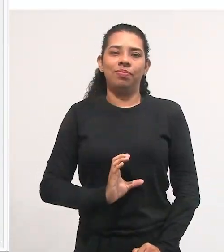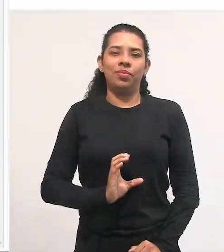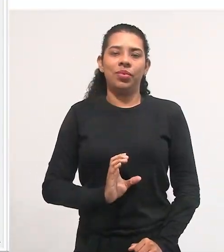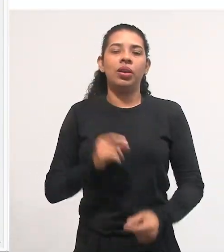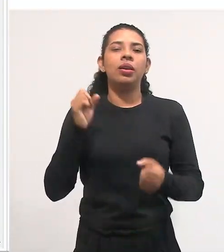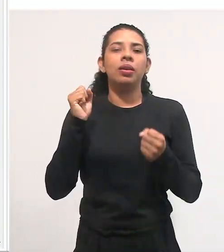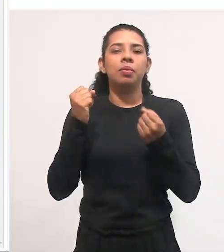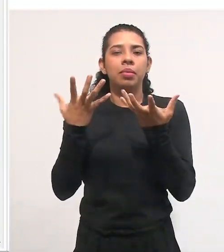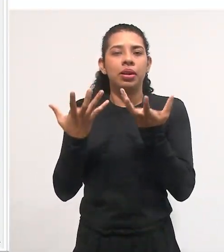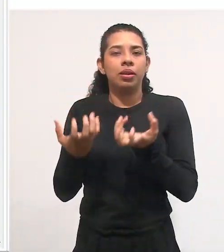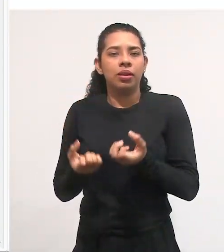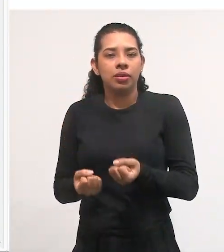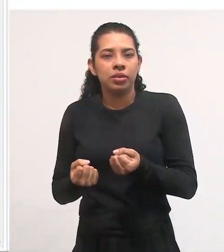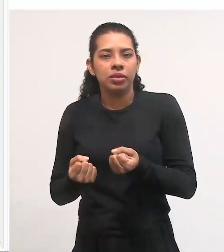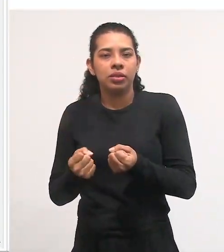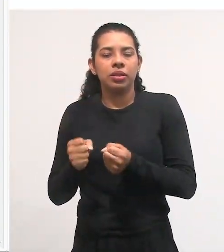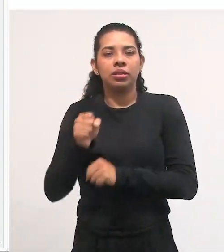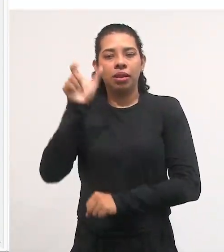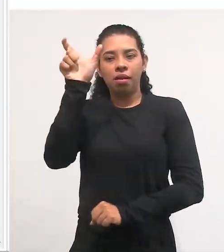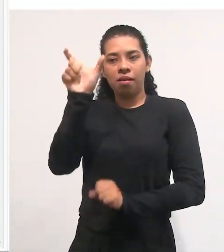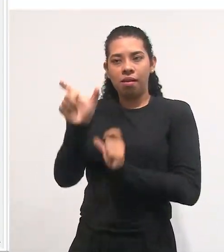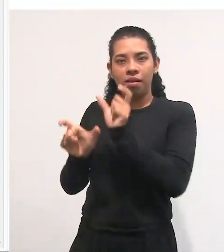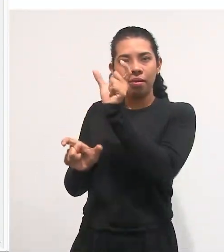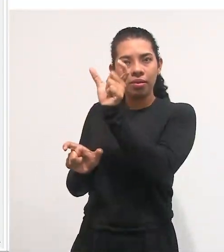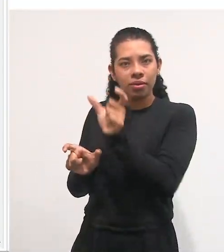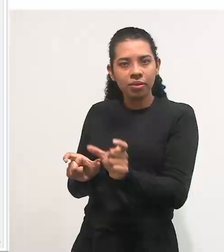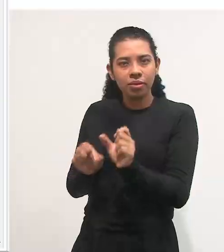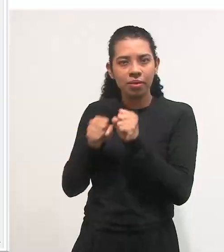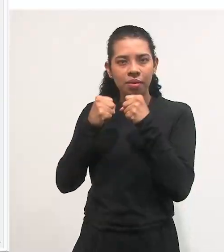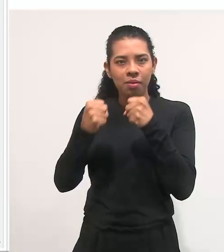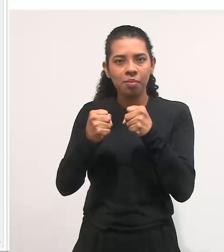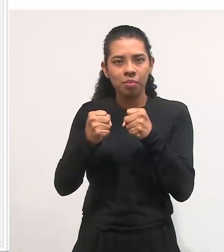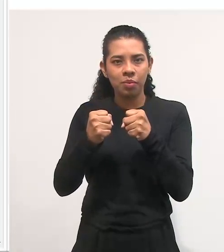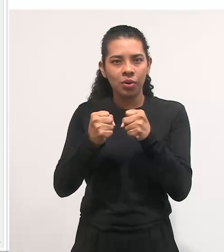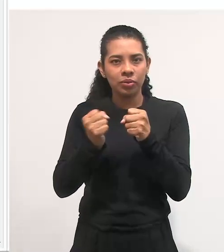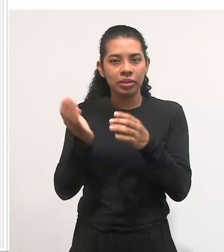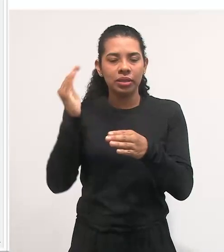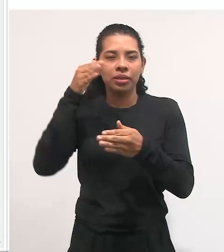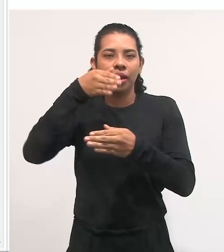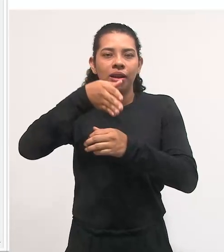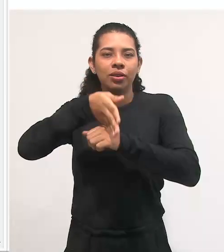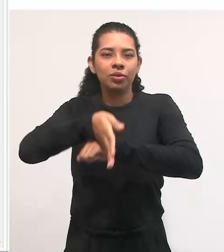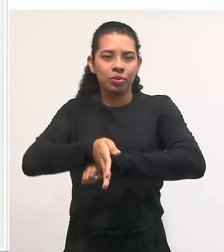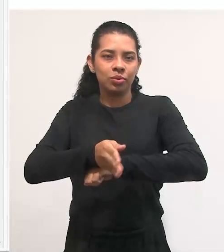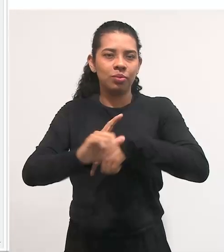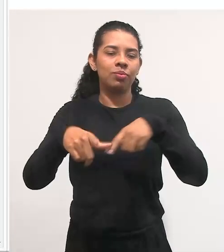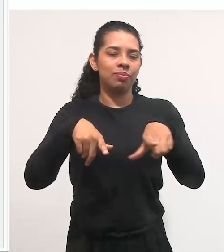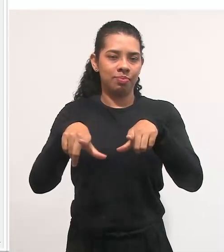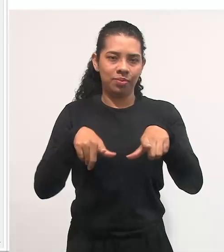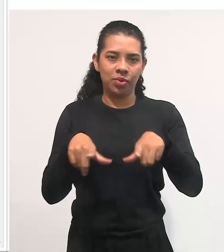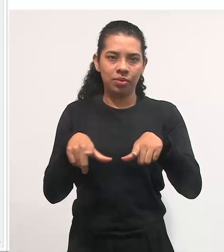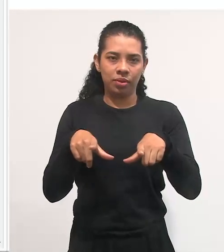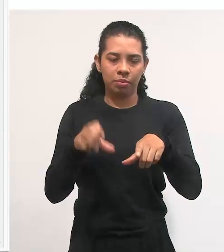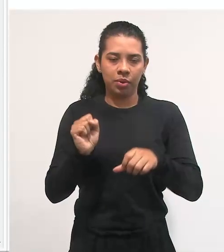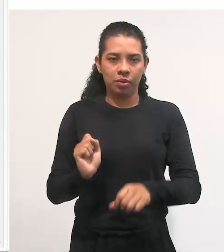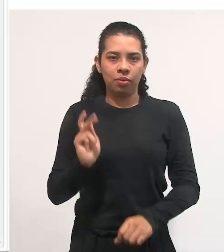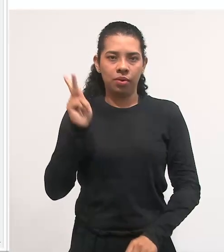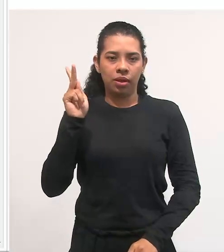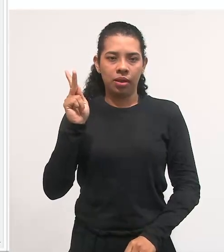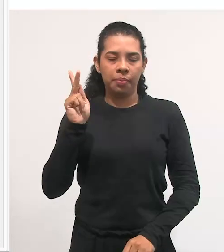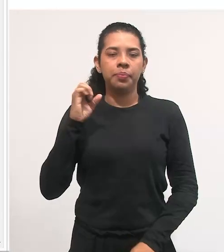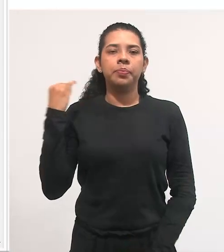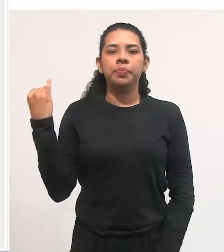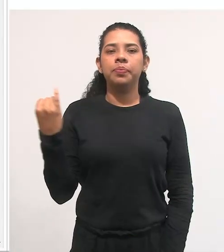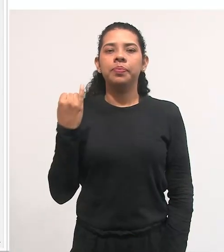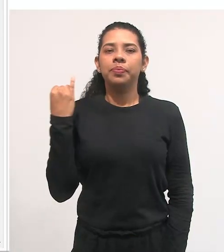essa pessoa, esse sujeito, possa integrar, né, possa se inserir no mercado de trabalho, ok? Então,